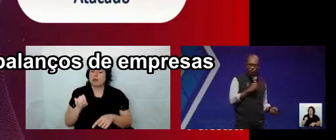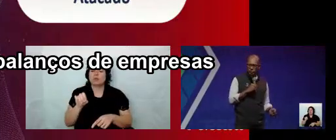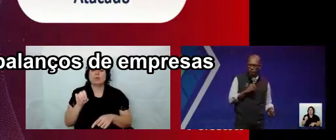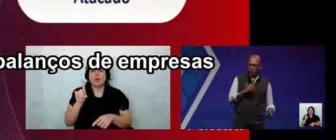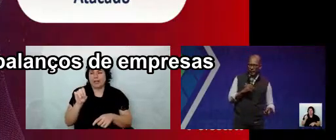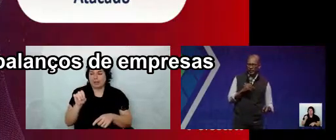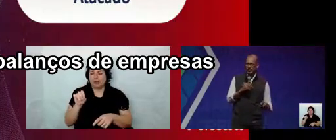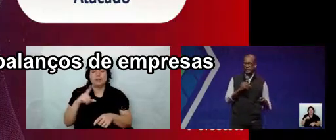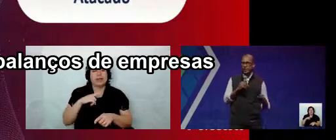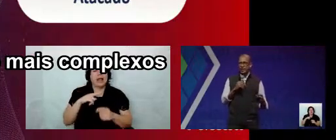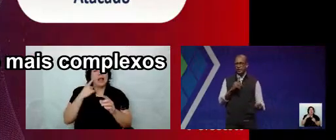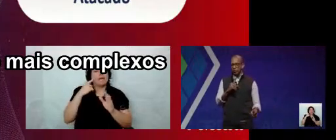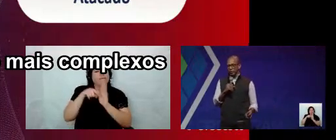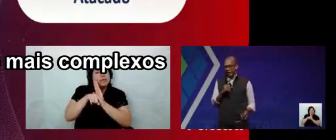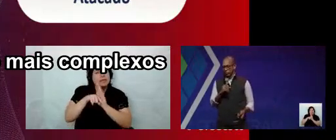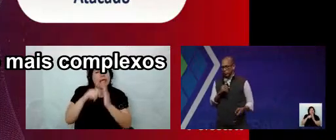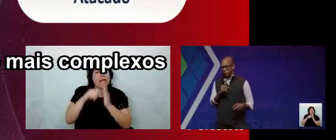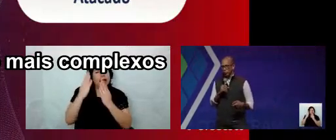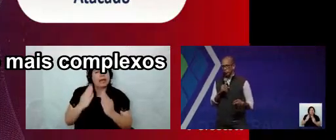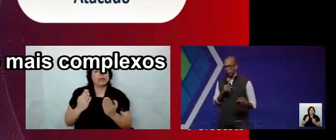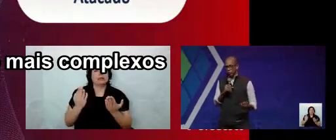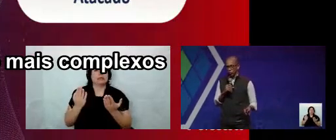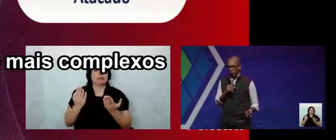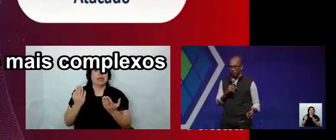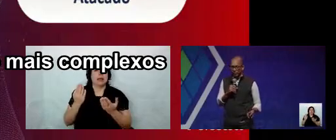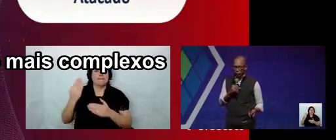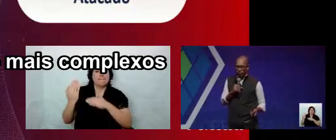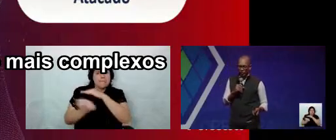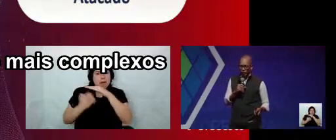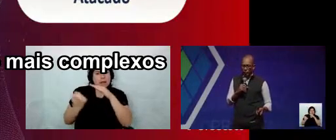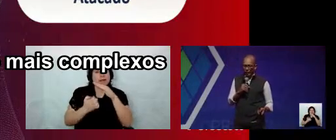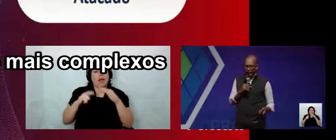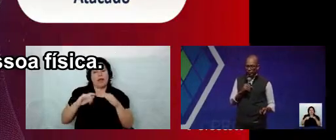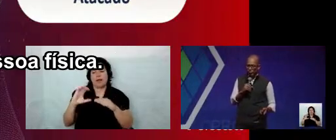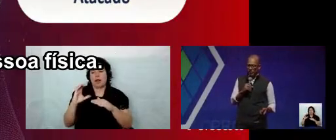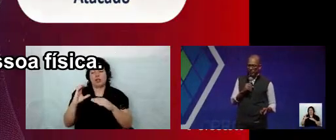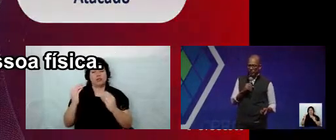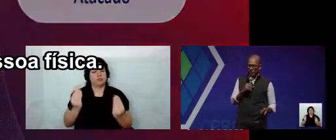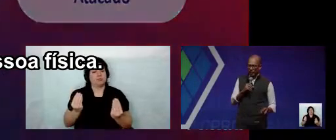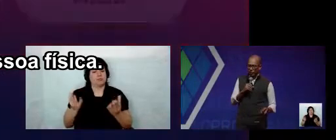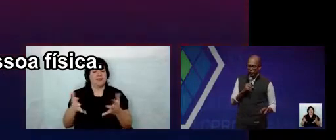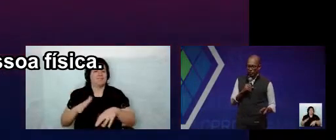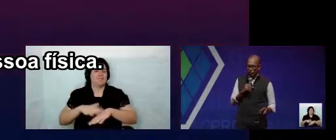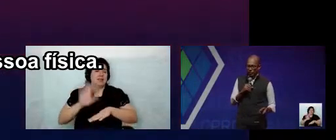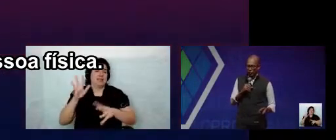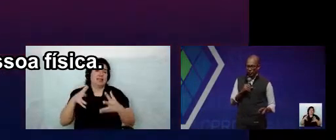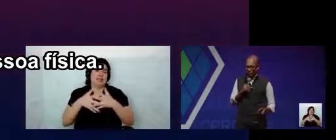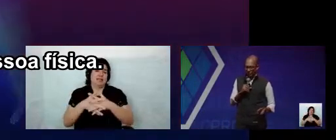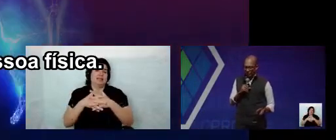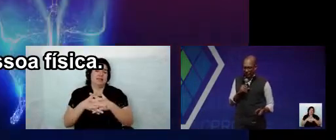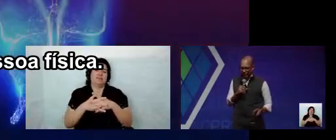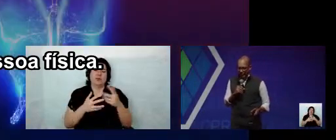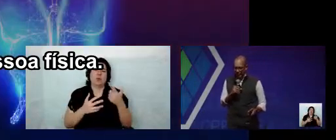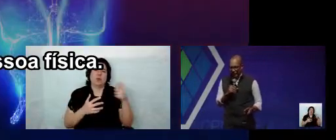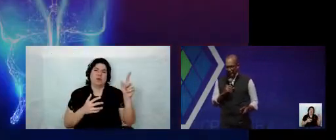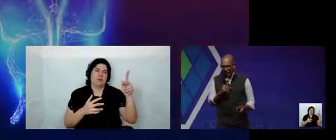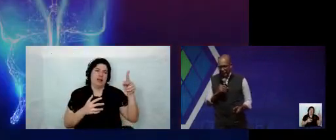de balanços de empresas, e são créditos normalmente muito mais complexos que aqueles créditos de pessoa